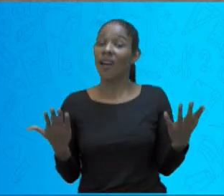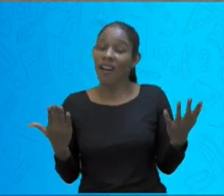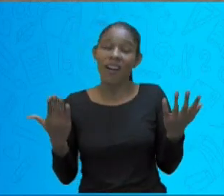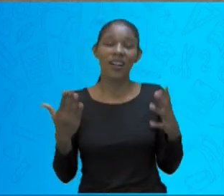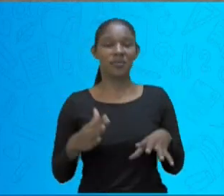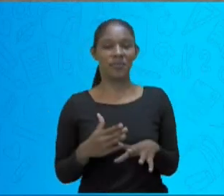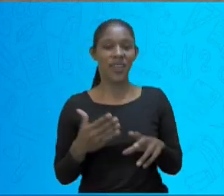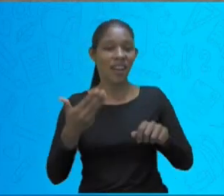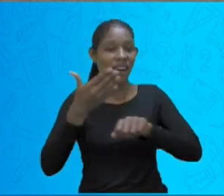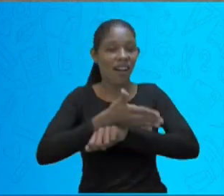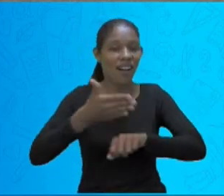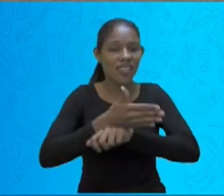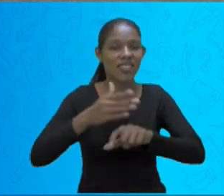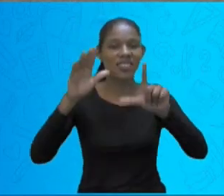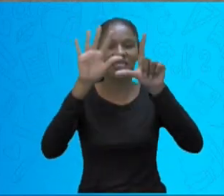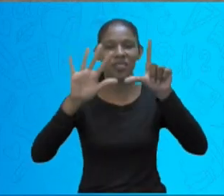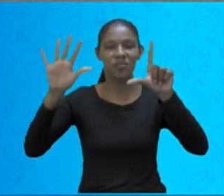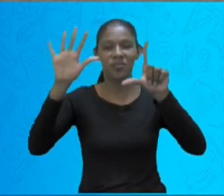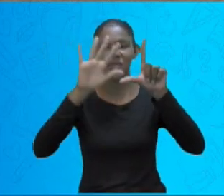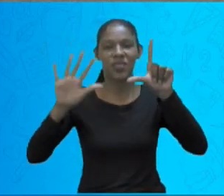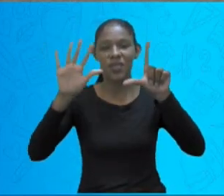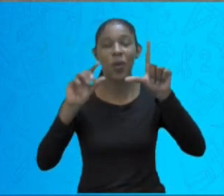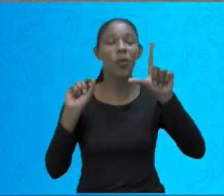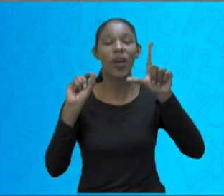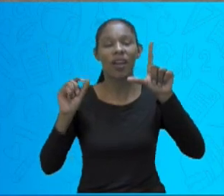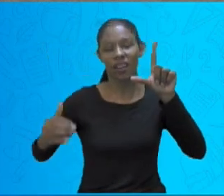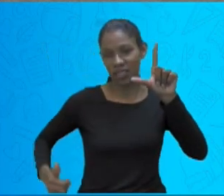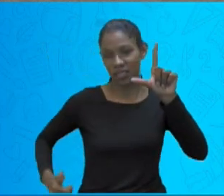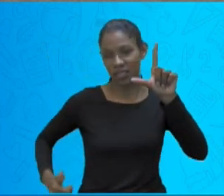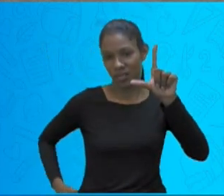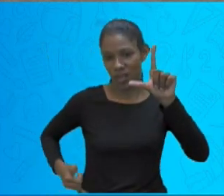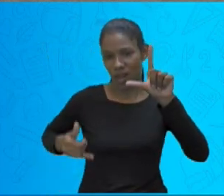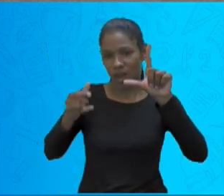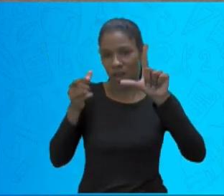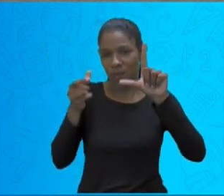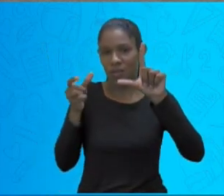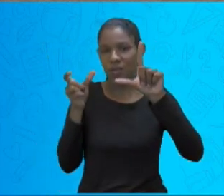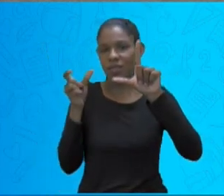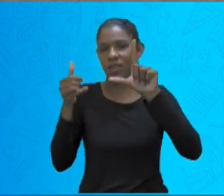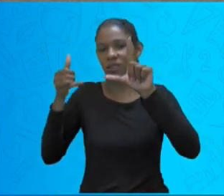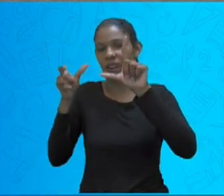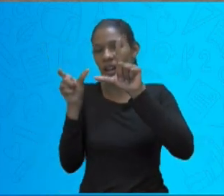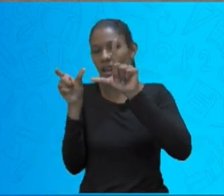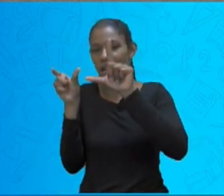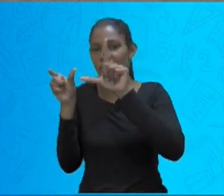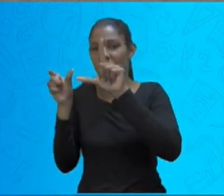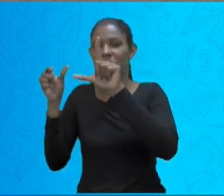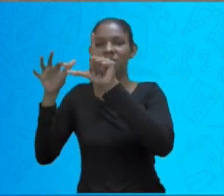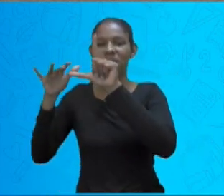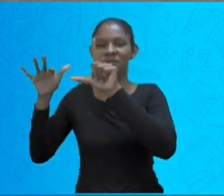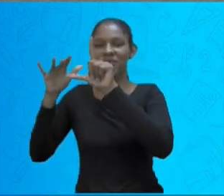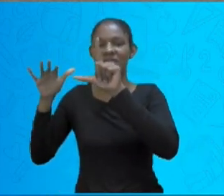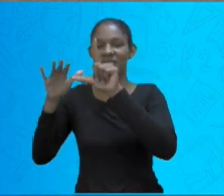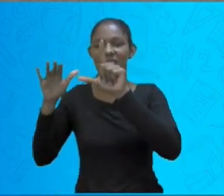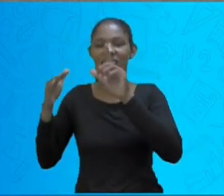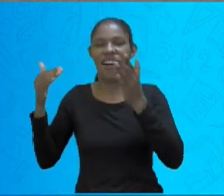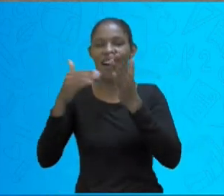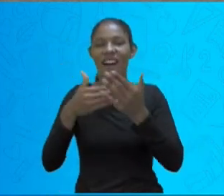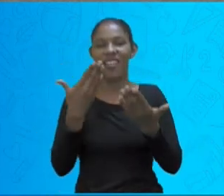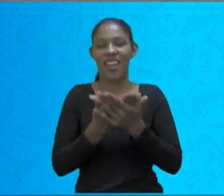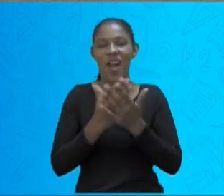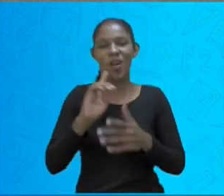GV, basta apontar a câmera do seu celular na imagem que aparece no canto da tela. Até a próxima!